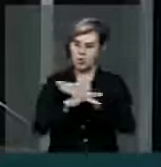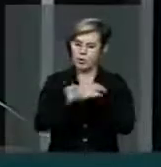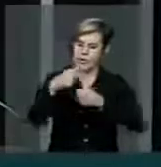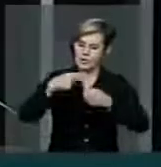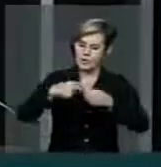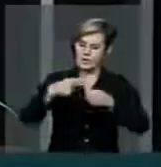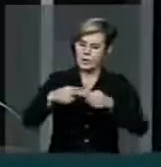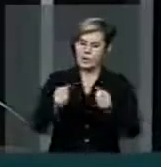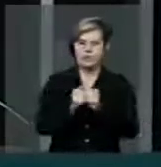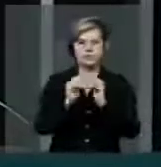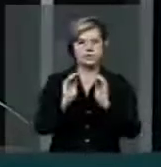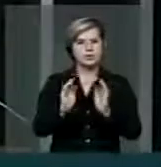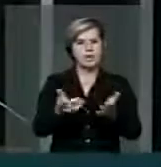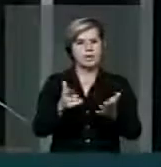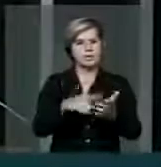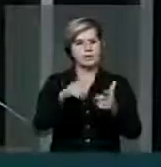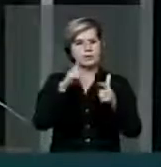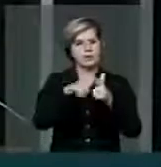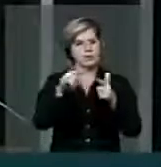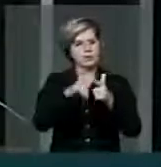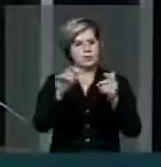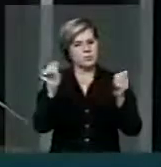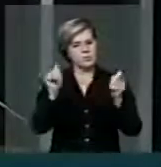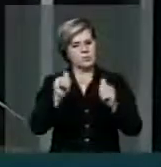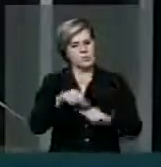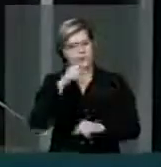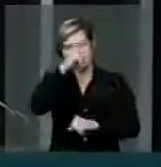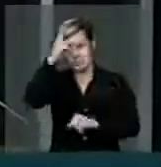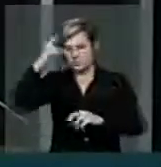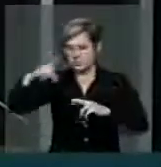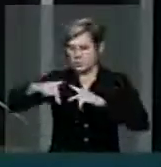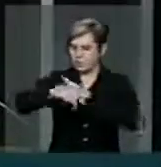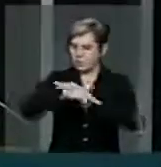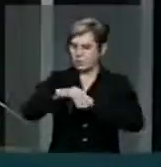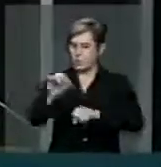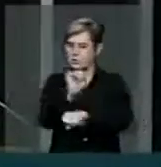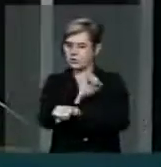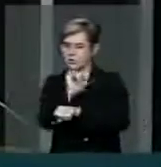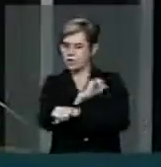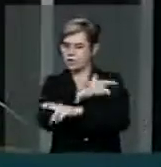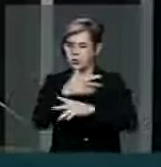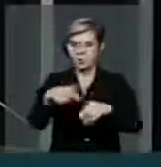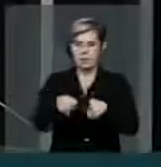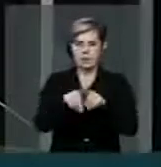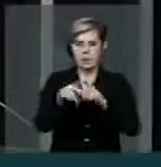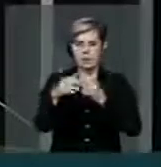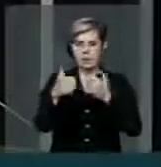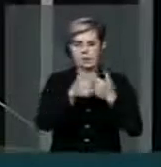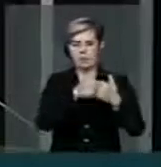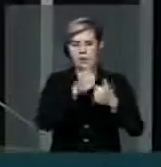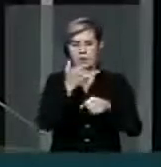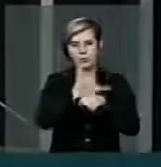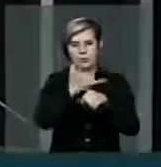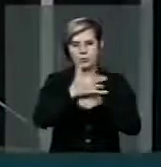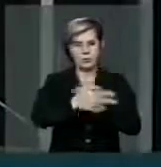Atualmente, já temos um grande impacto na locomoção de pessoas e veículos ao longo da ferrovia.